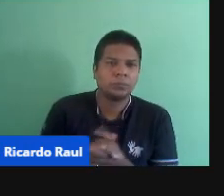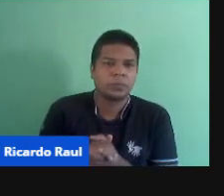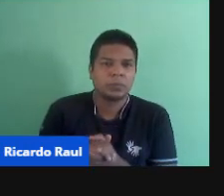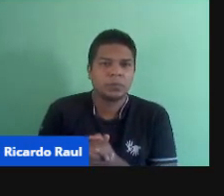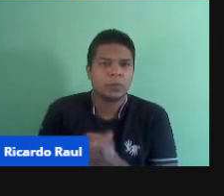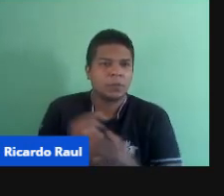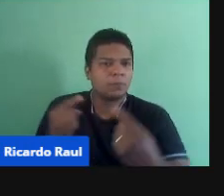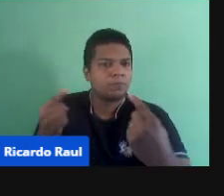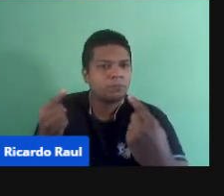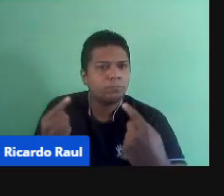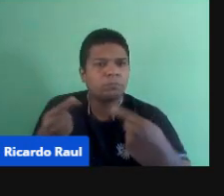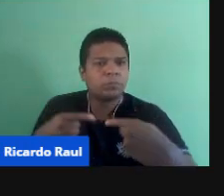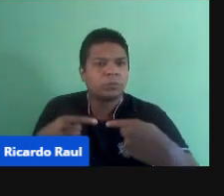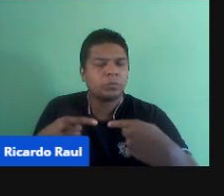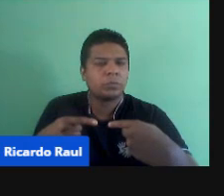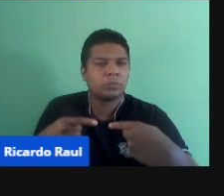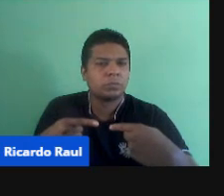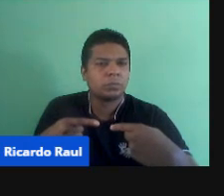competição esportiva,